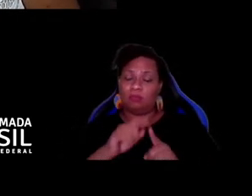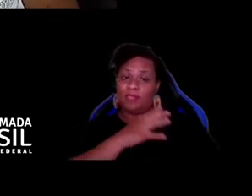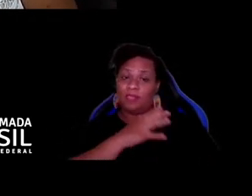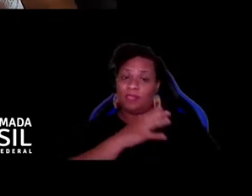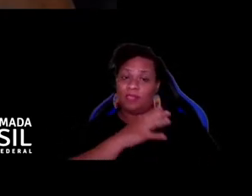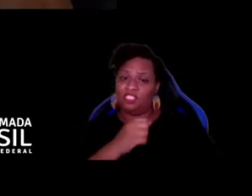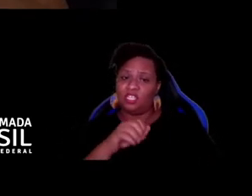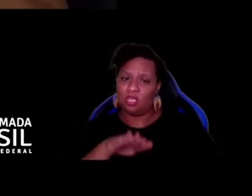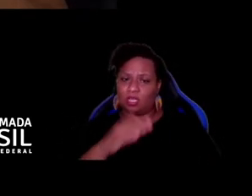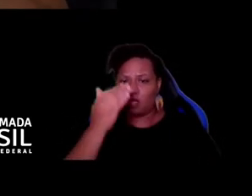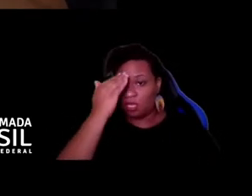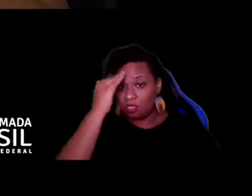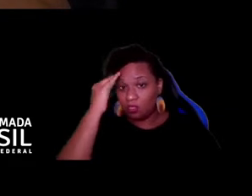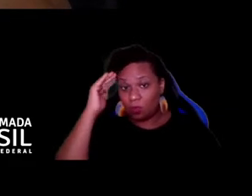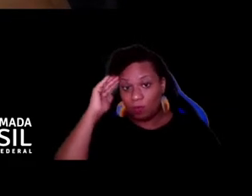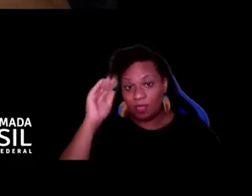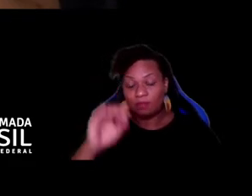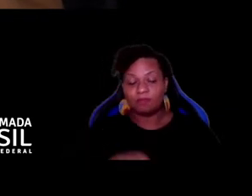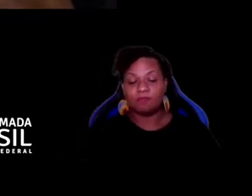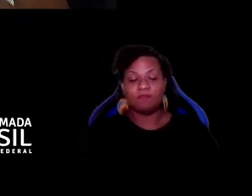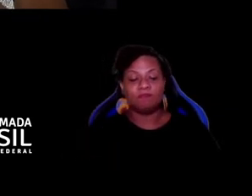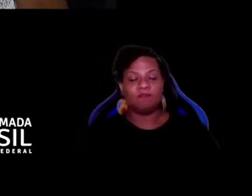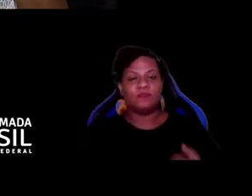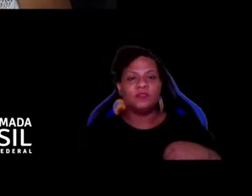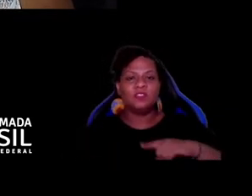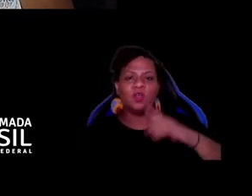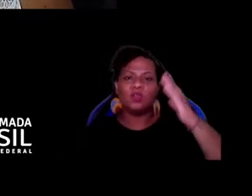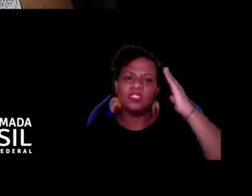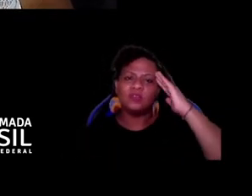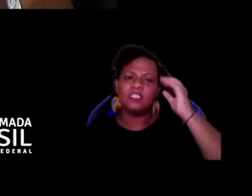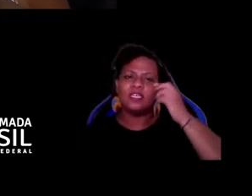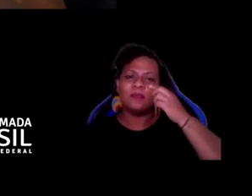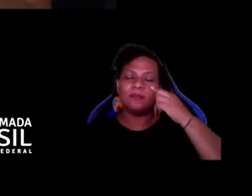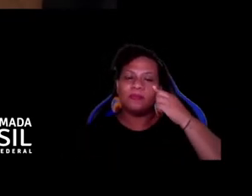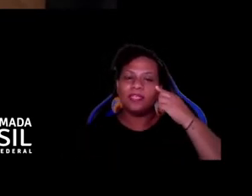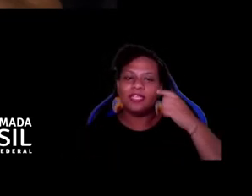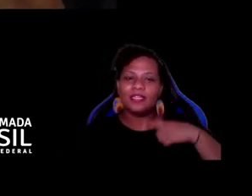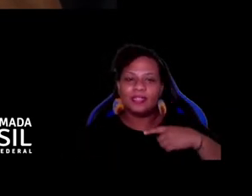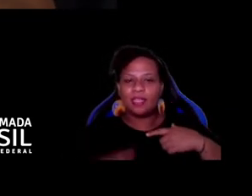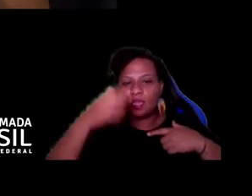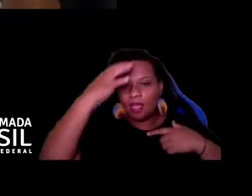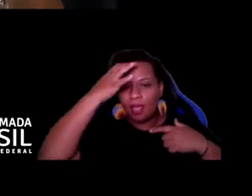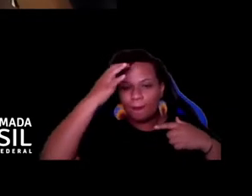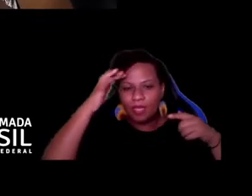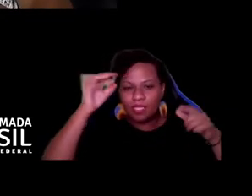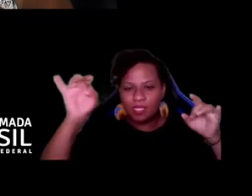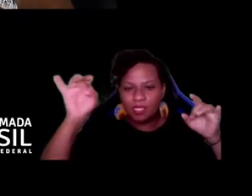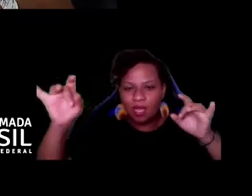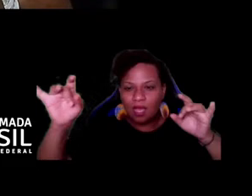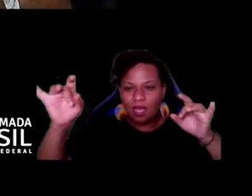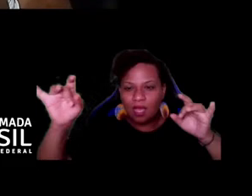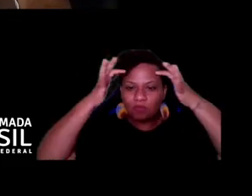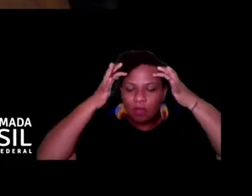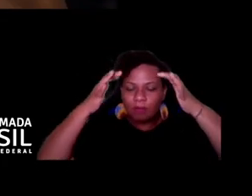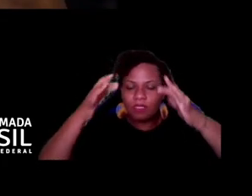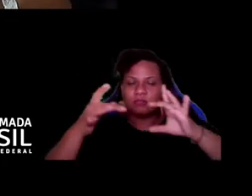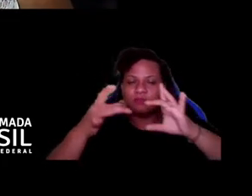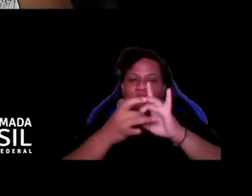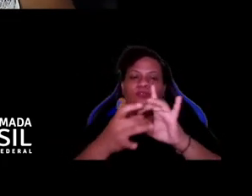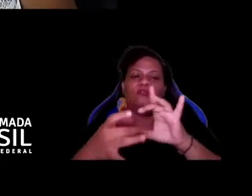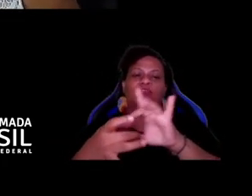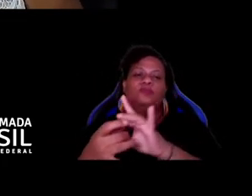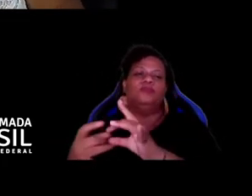gente sabe que os orixás estão conectados, né? A cabeça de cada uma de nós, né,